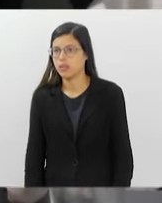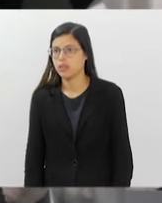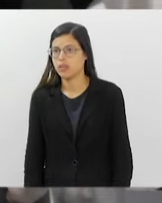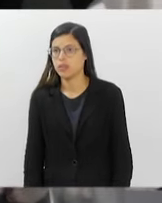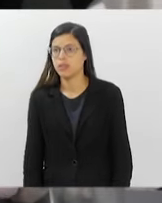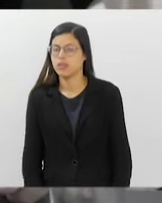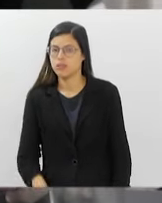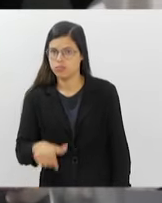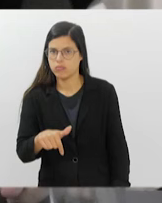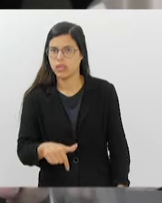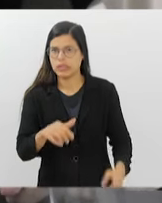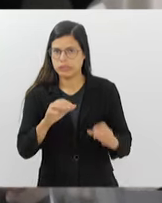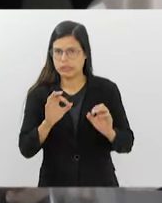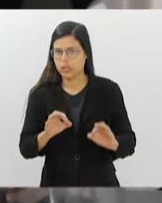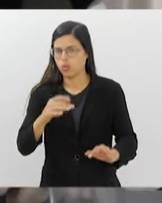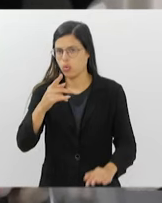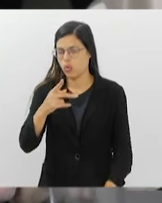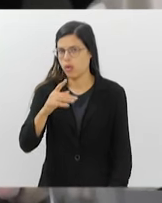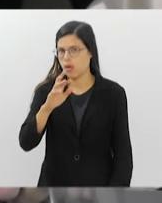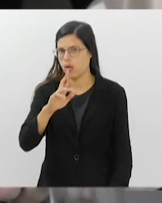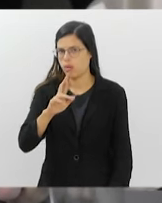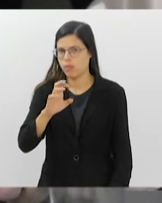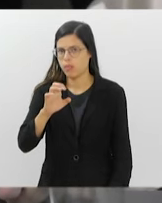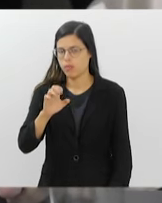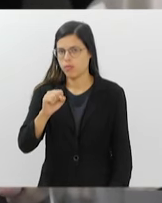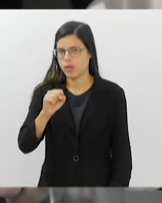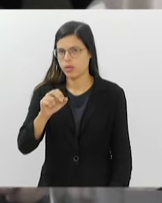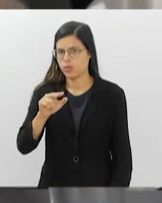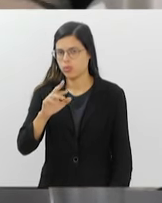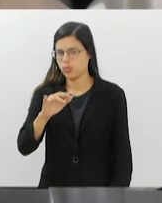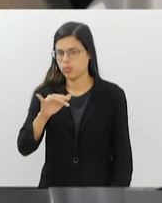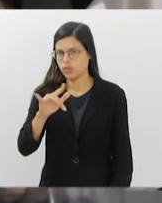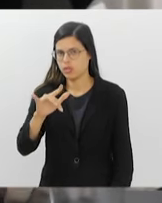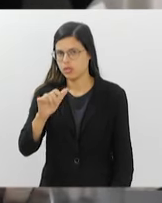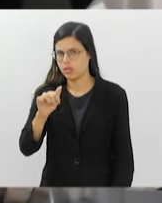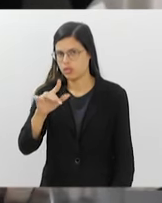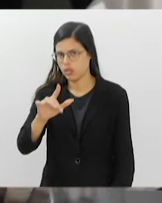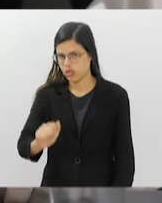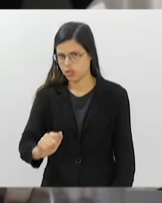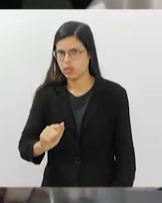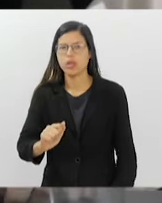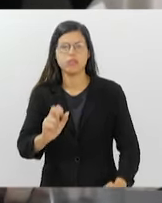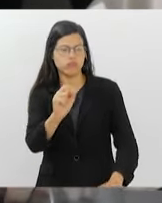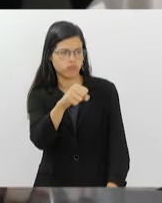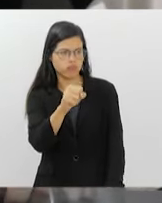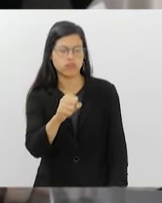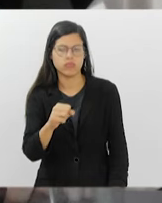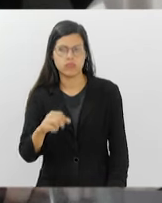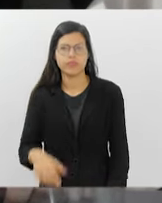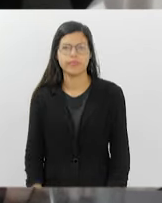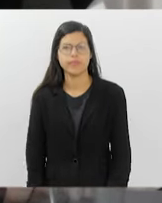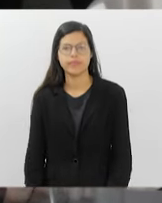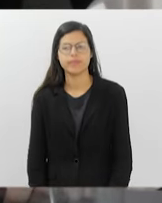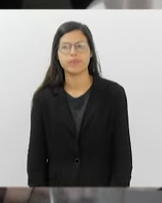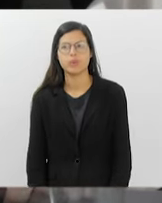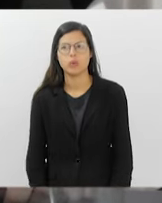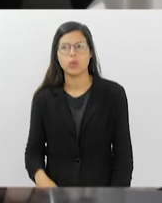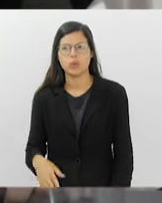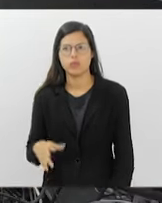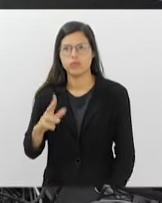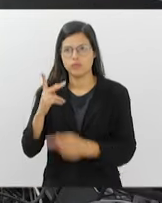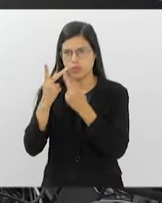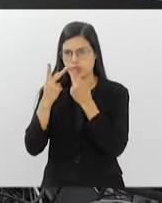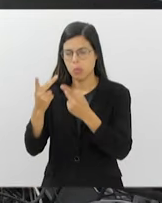pressurizada na pressão exigida no projeto aprovado pelo corpo de bombeiros das arenas das arenas Arenas fomos lá ontem de manhã